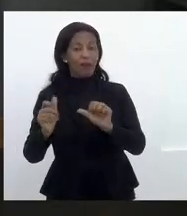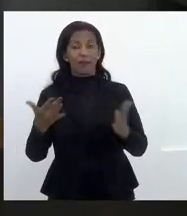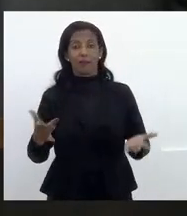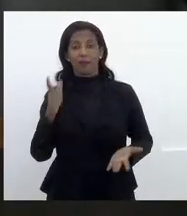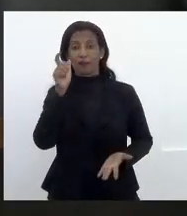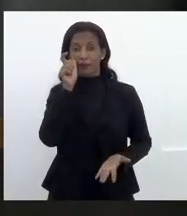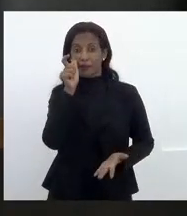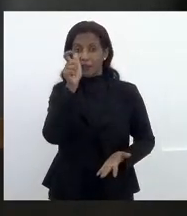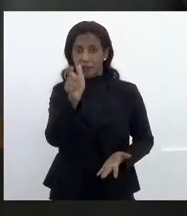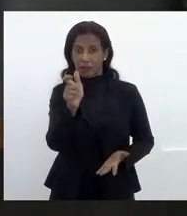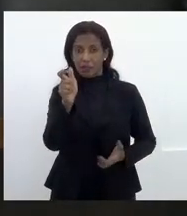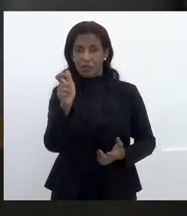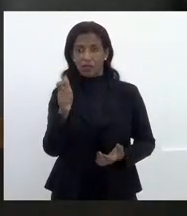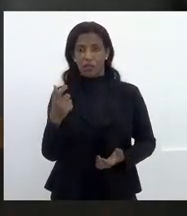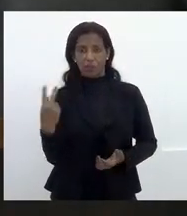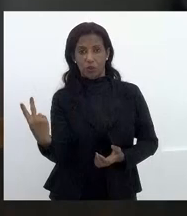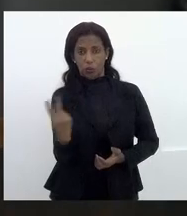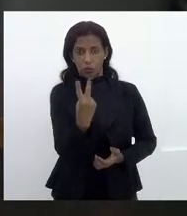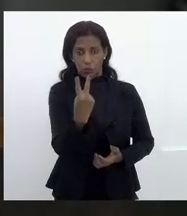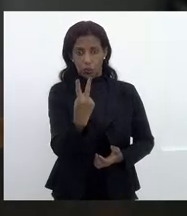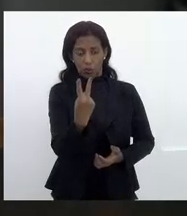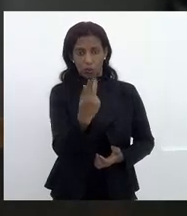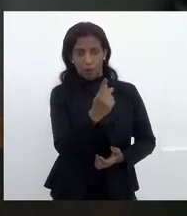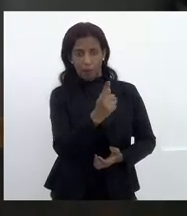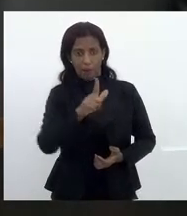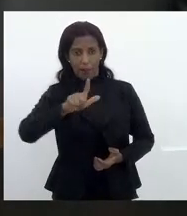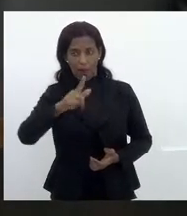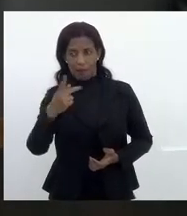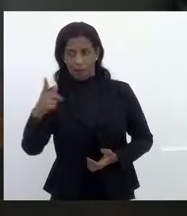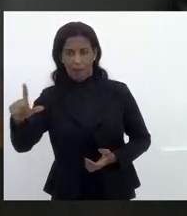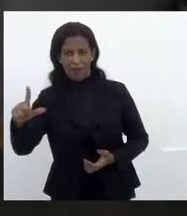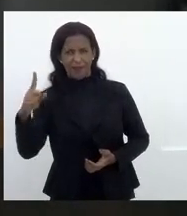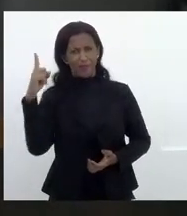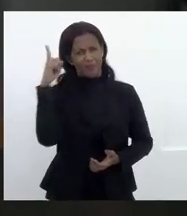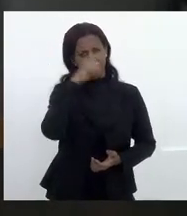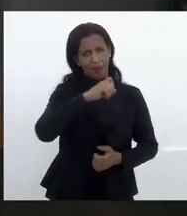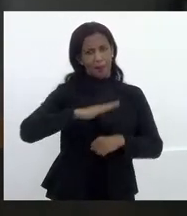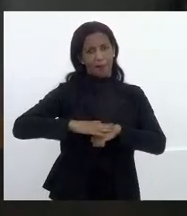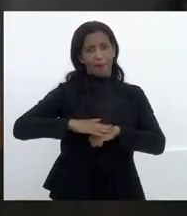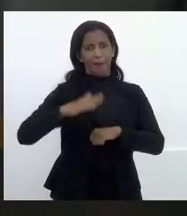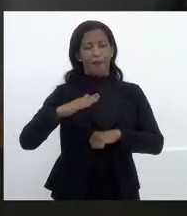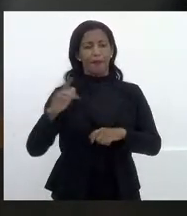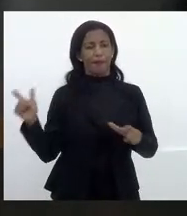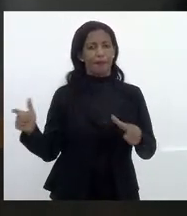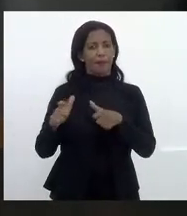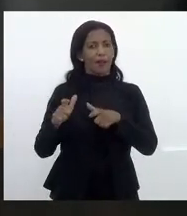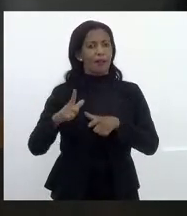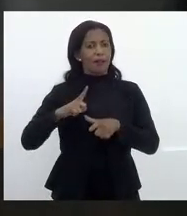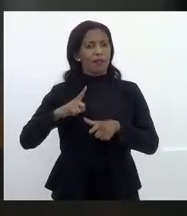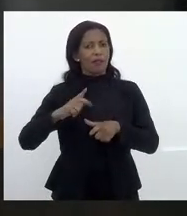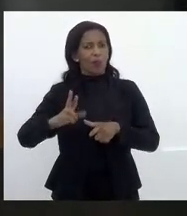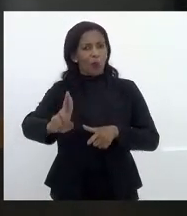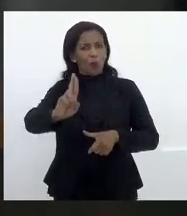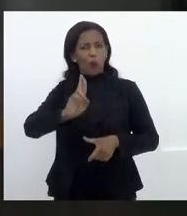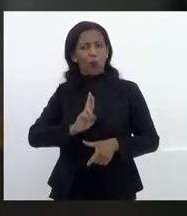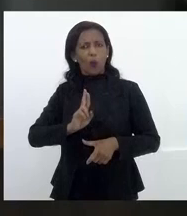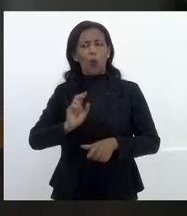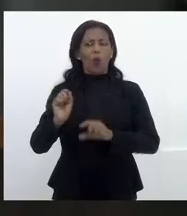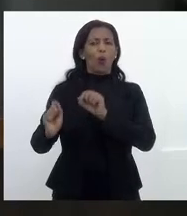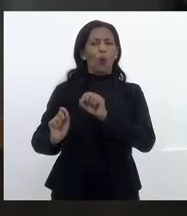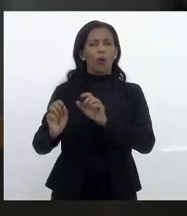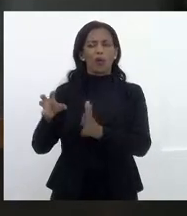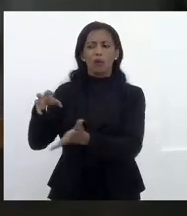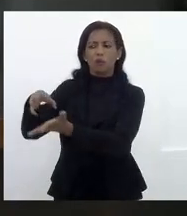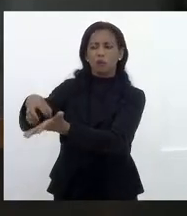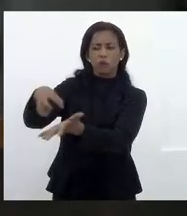interessante se for nesses dois projetos são densos demais gente ter a ser um retorno que traz diversas